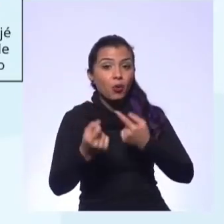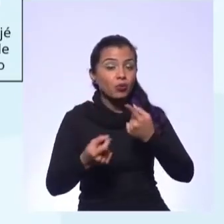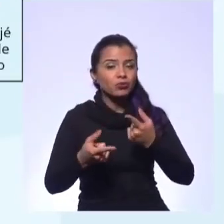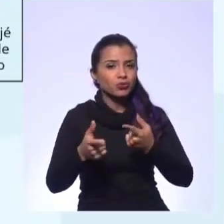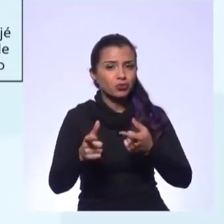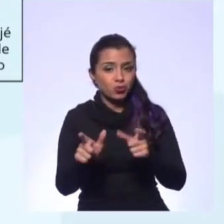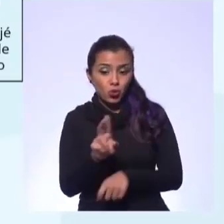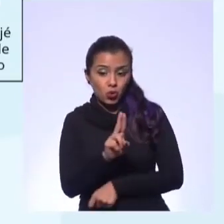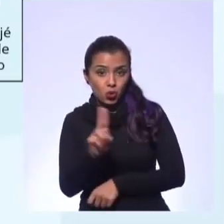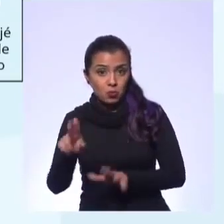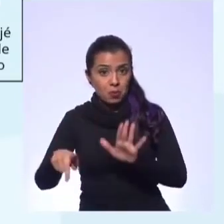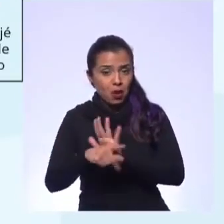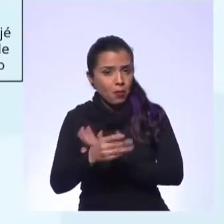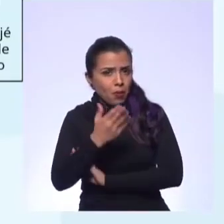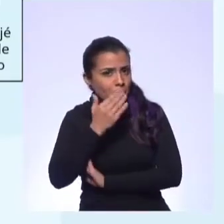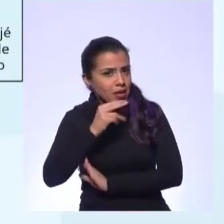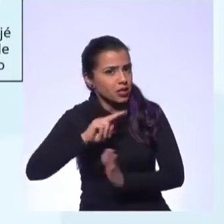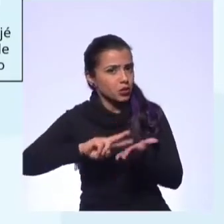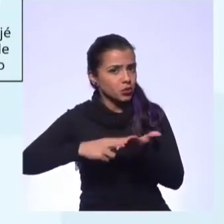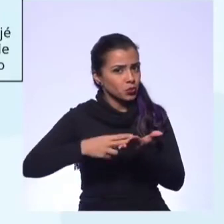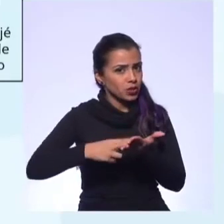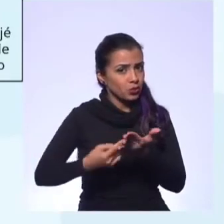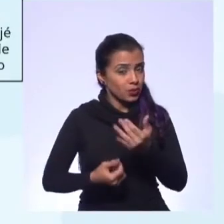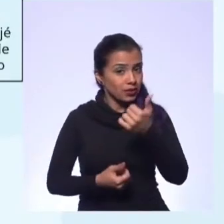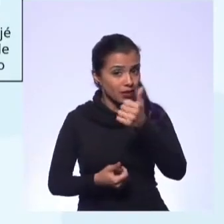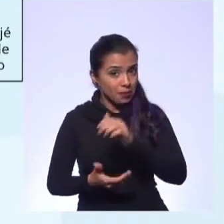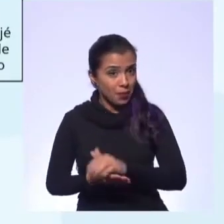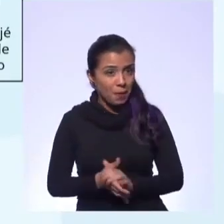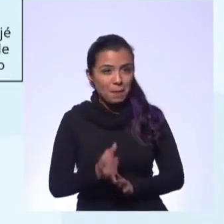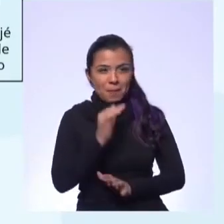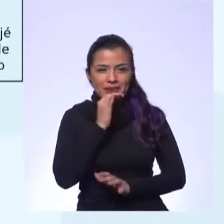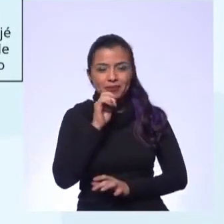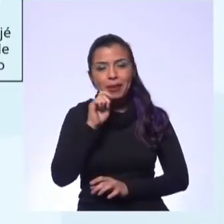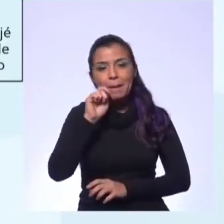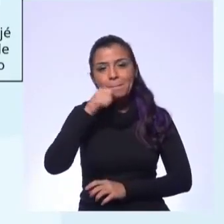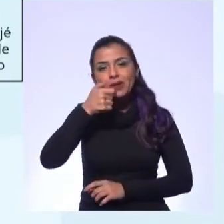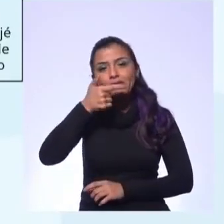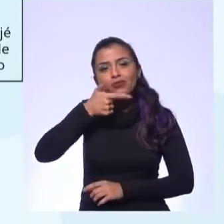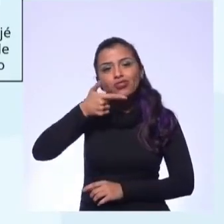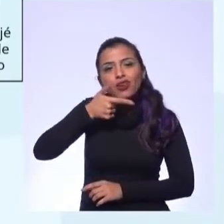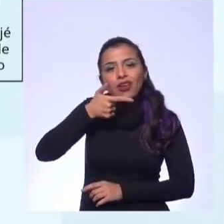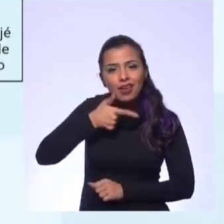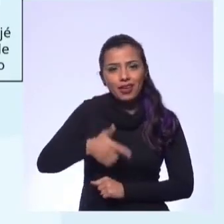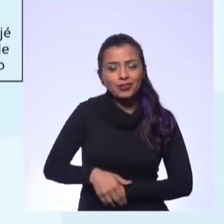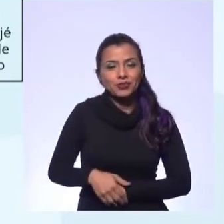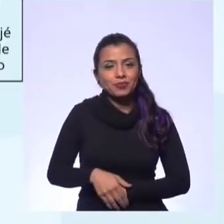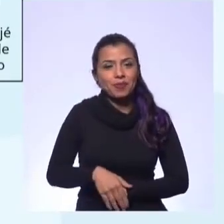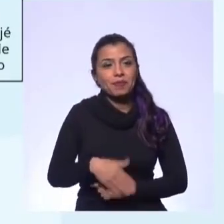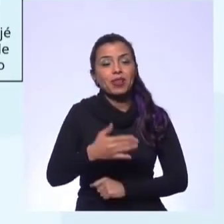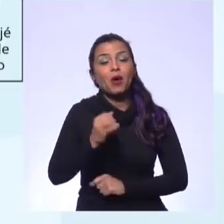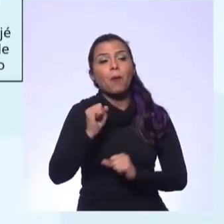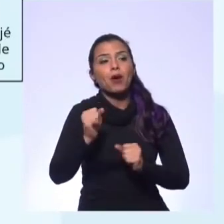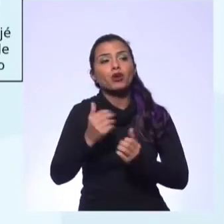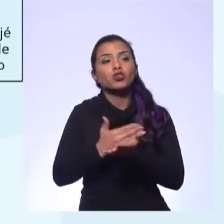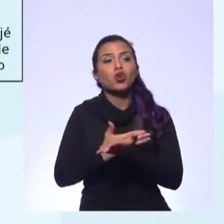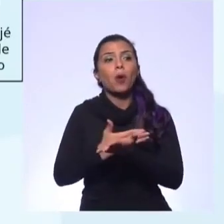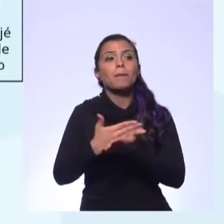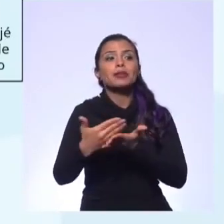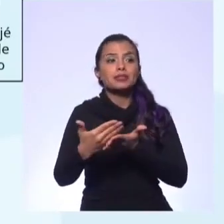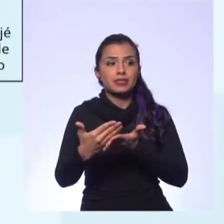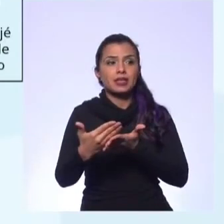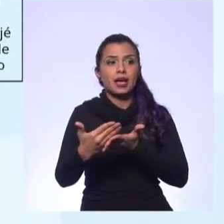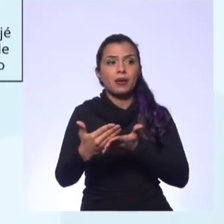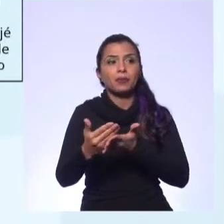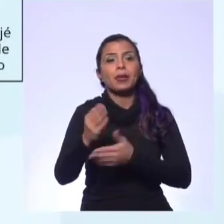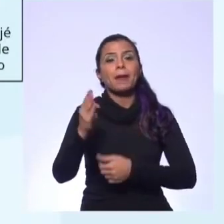ali. Então, vocês vão colocar. Para responder no chat, primeiro vocês podem colocar Brazilian dishes, são os pratos brasileiros,